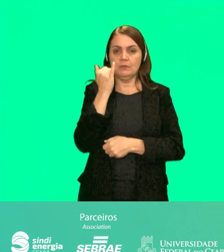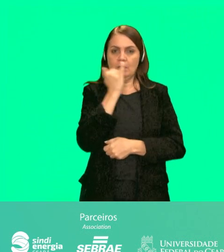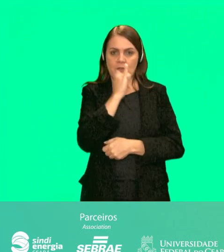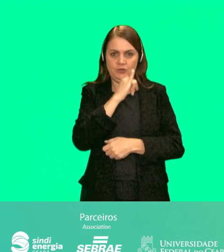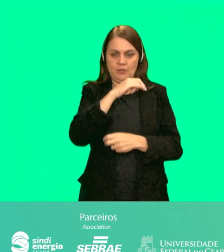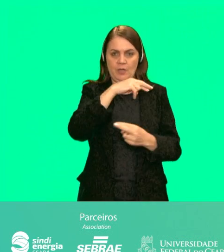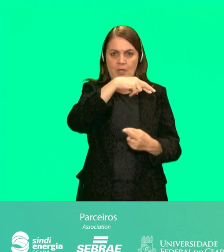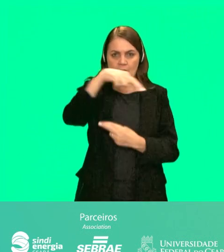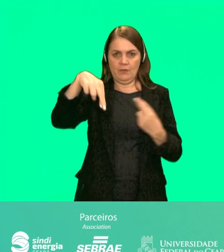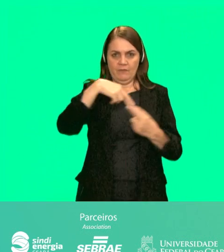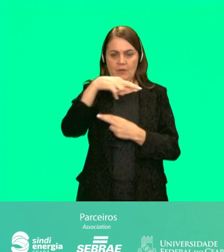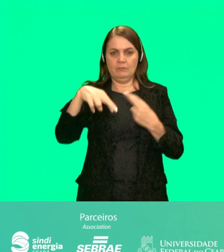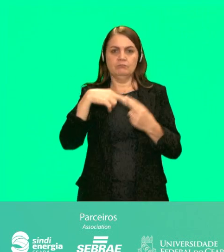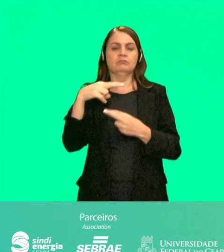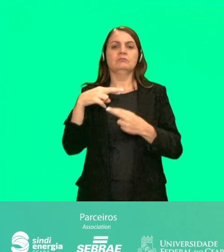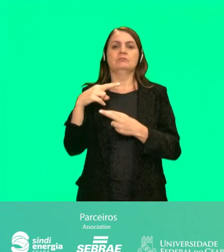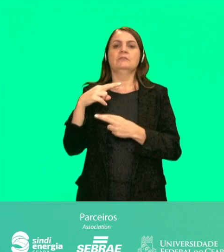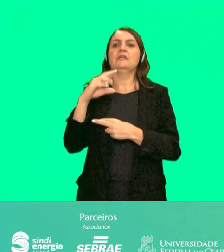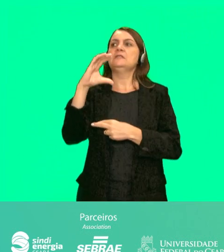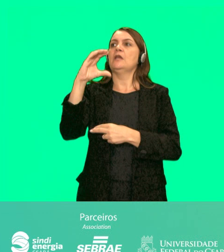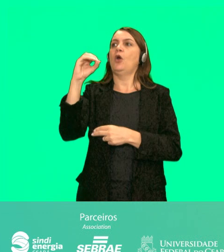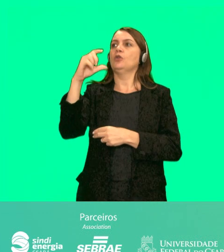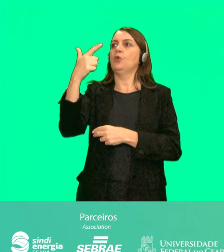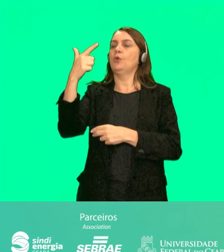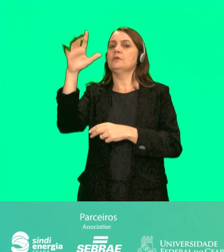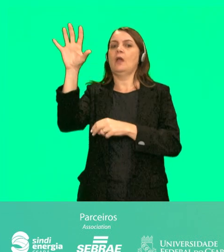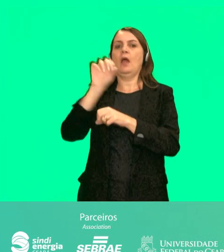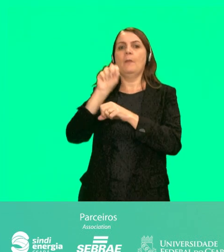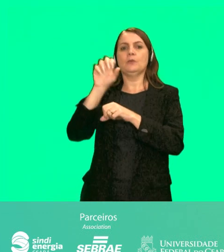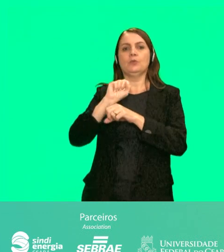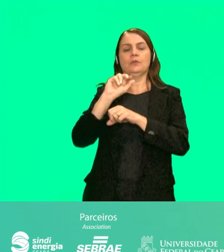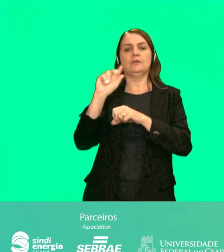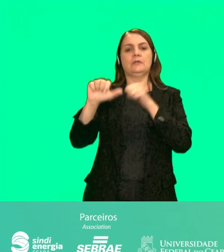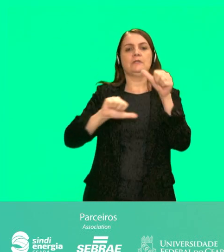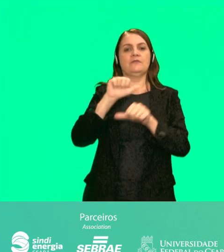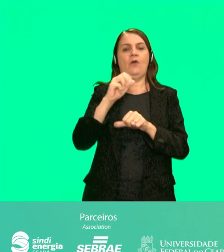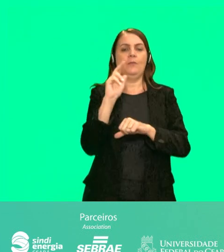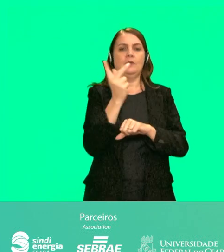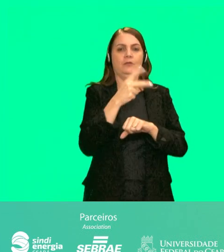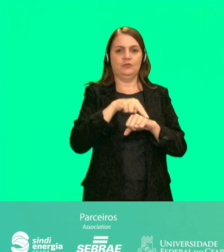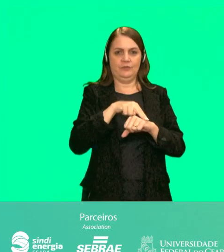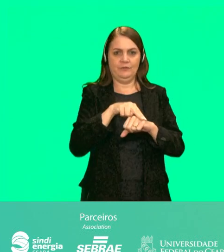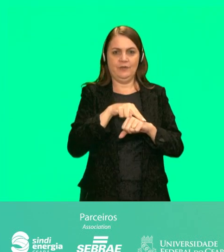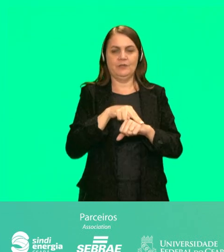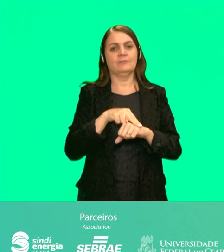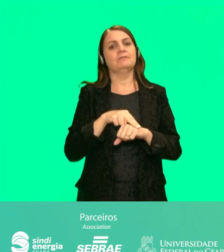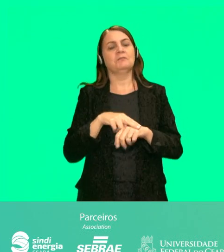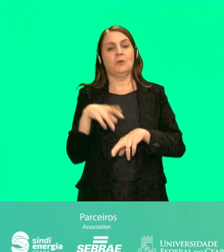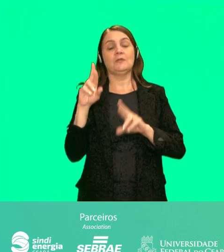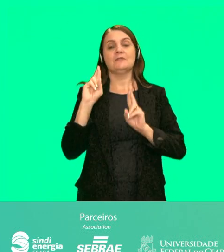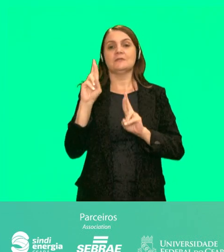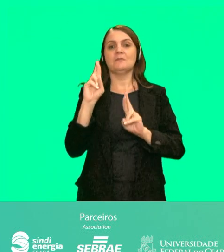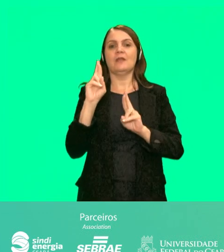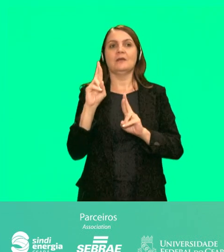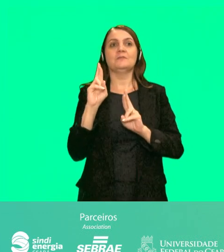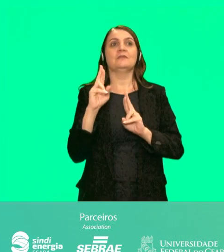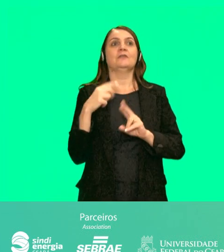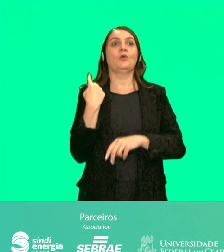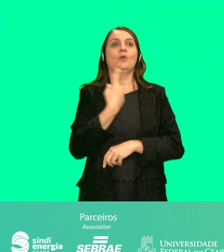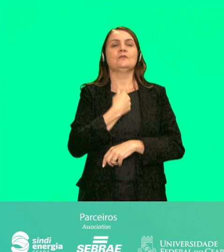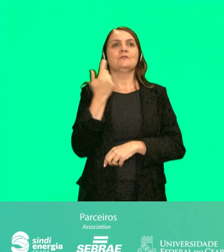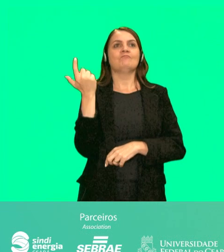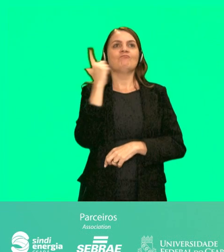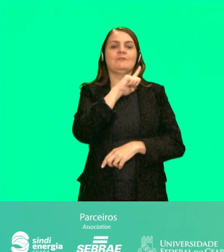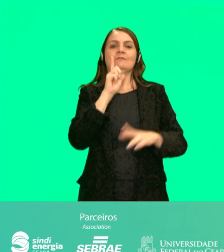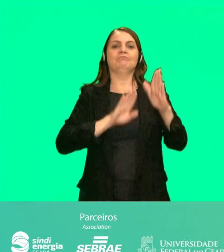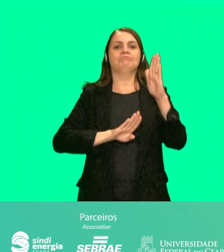para CO2 liqueficar capture. So produções. Então, we hope these nós pilots esperamos can que isso daí leverage seja de fato uma all the alavancagem desse efforts. piloto que está sendo feito na Hydro.